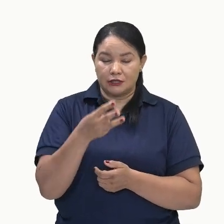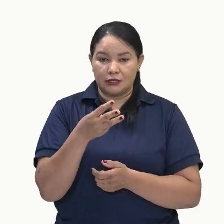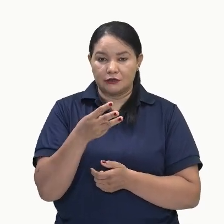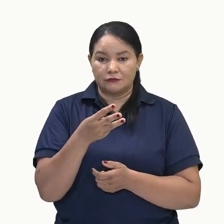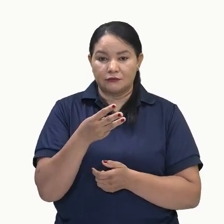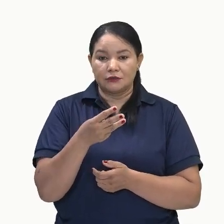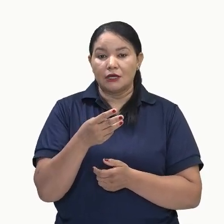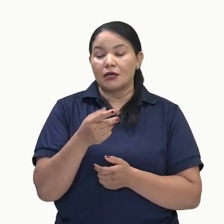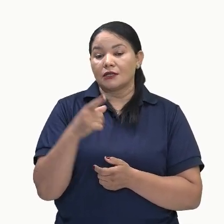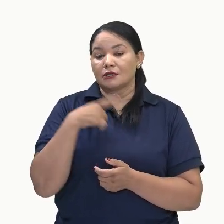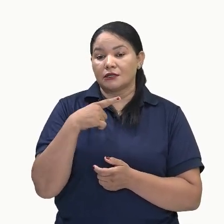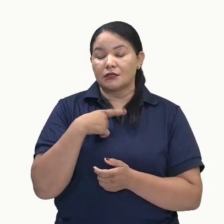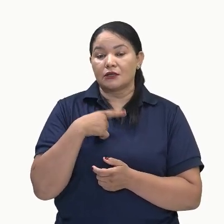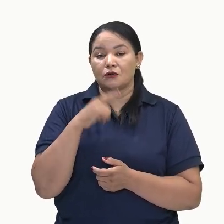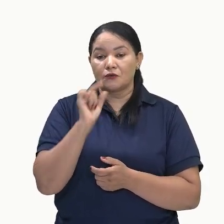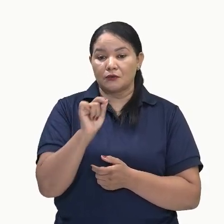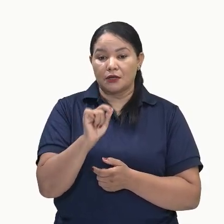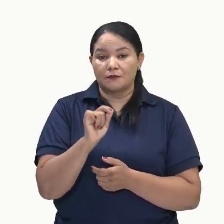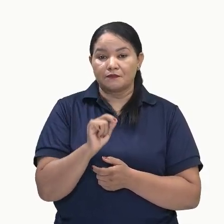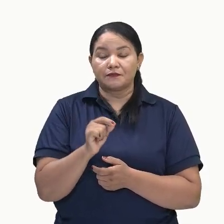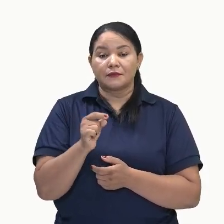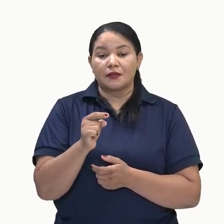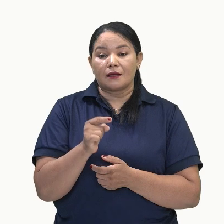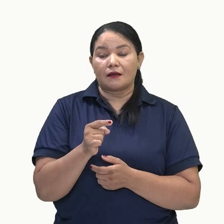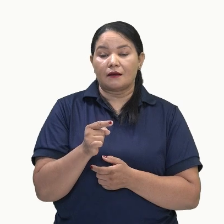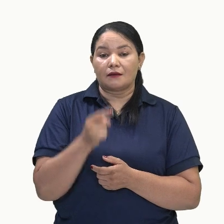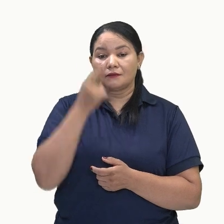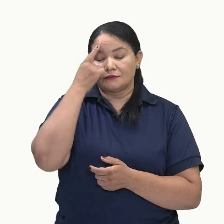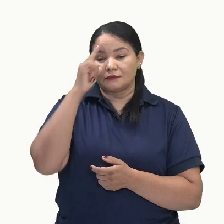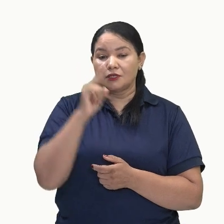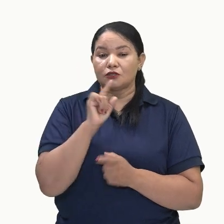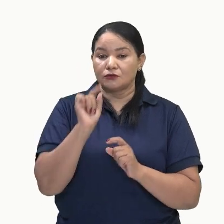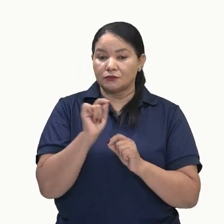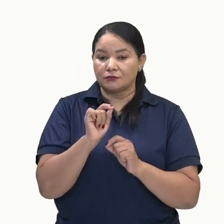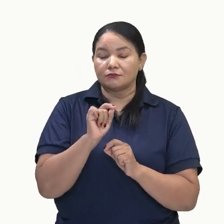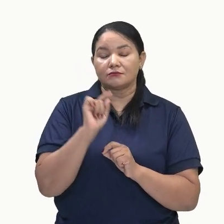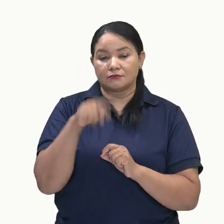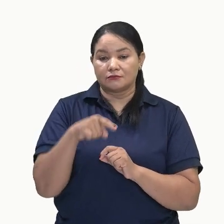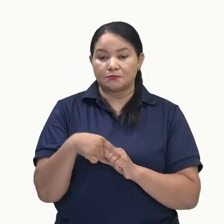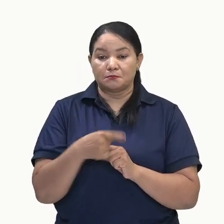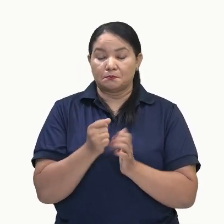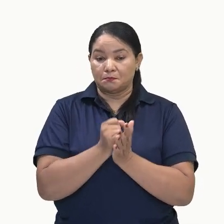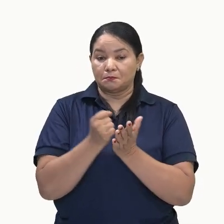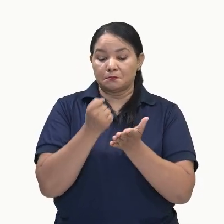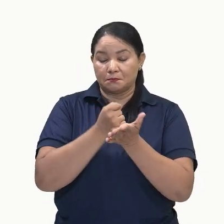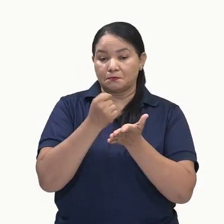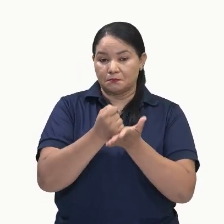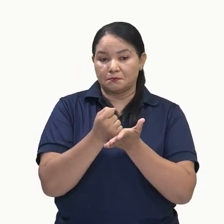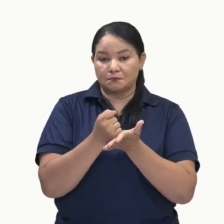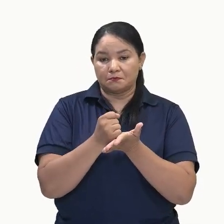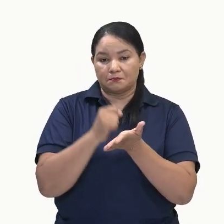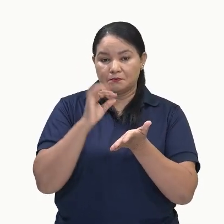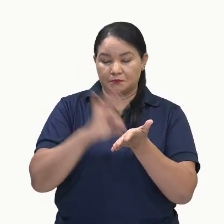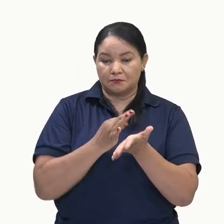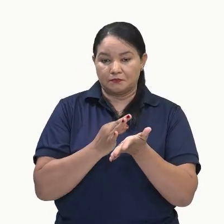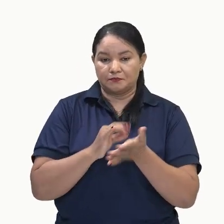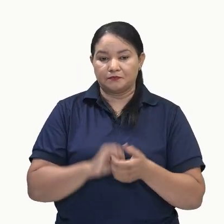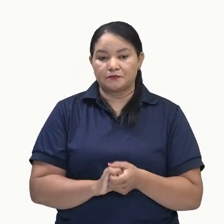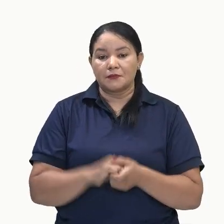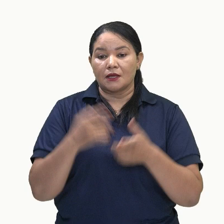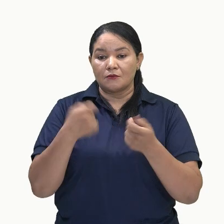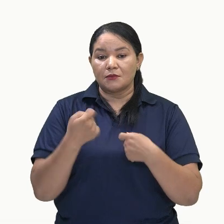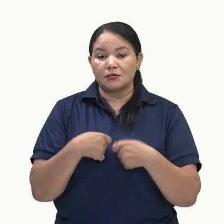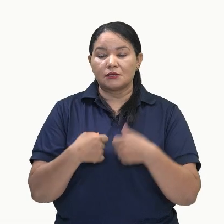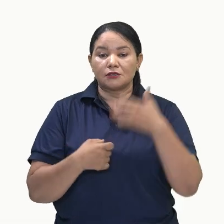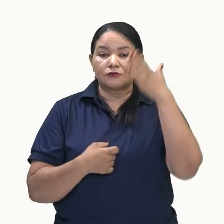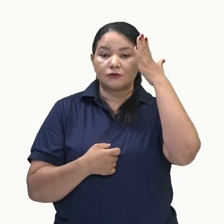que para cada 100 trabalhadores, 83 têm registro de carteira assinada. Vamos continuar aqui a ideia. Então, ó, é preciso saber quantos